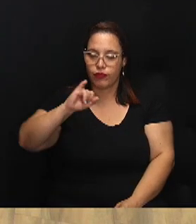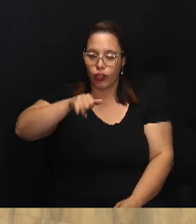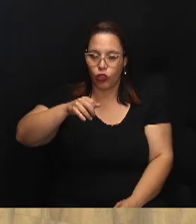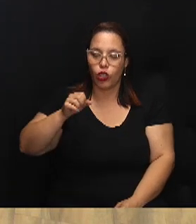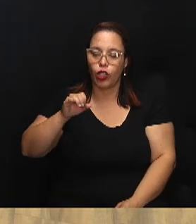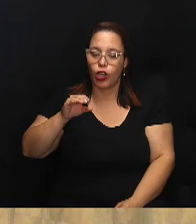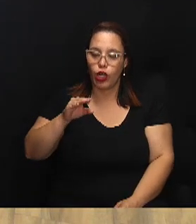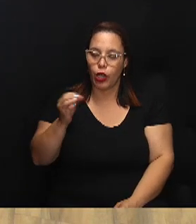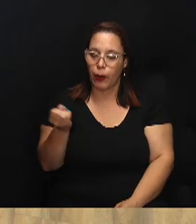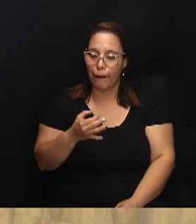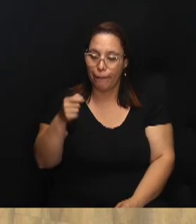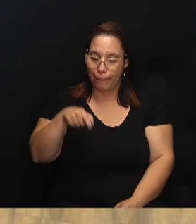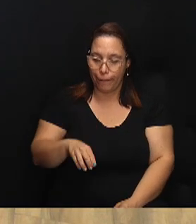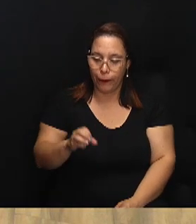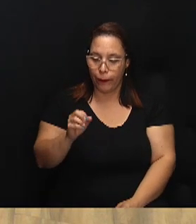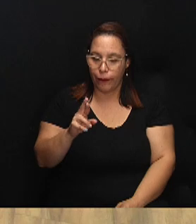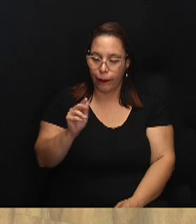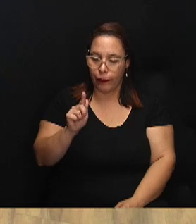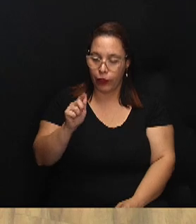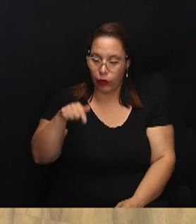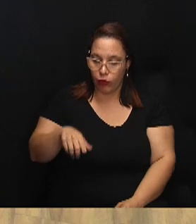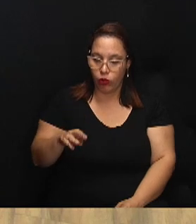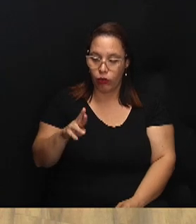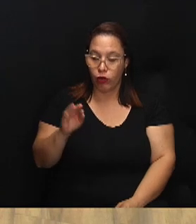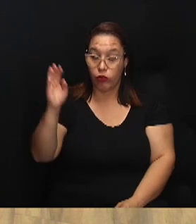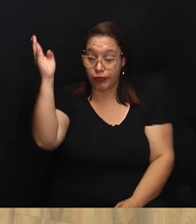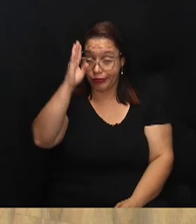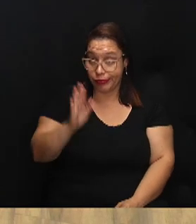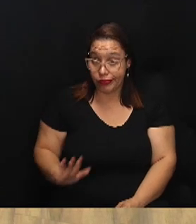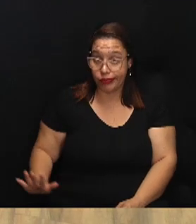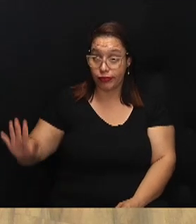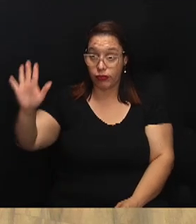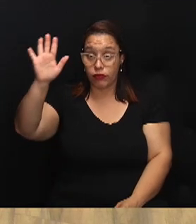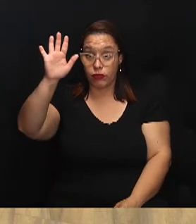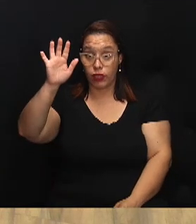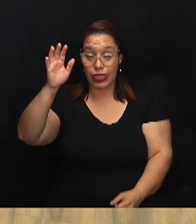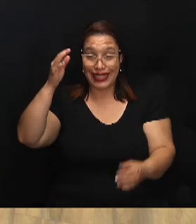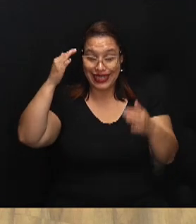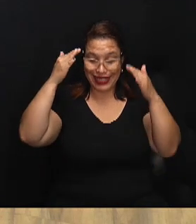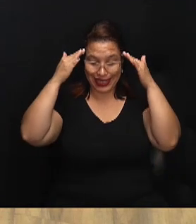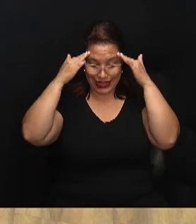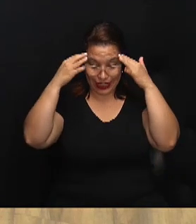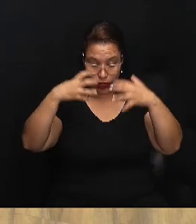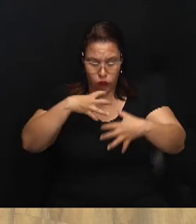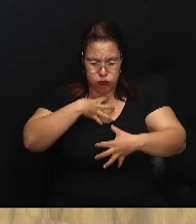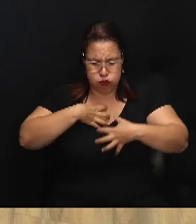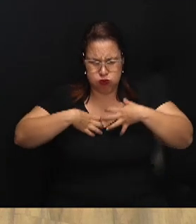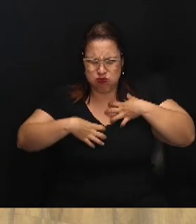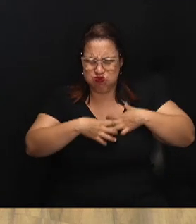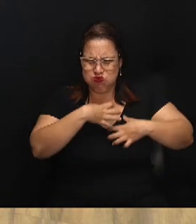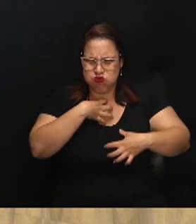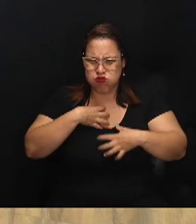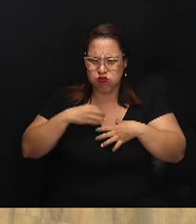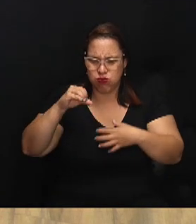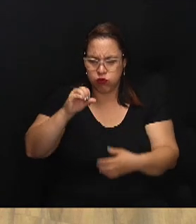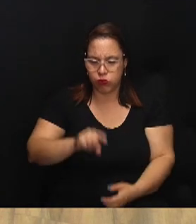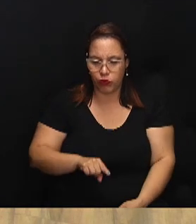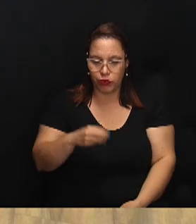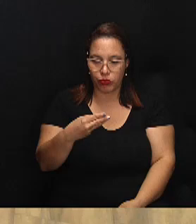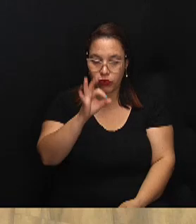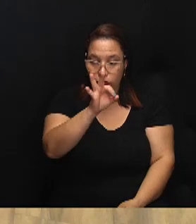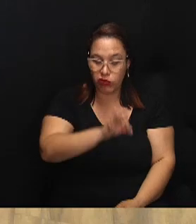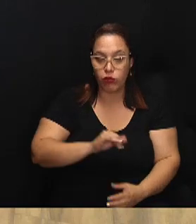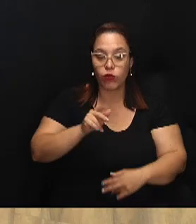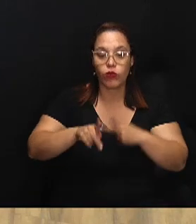janeirobranco.org.br, dados recentes mostram que o Brasil lidera o ranking mundial de transtornos de ansiedade, com 9,3%